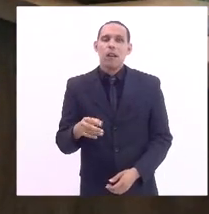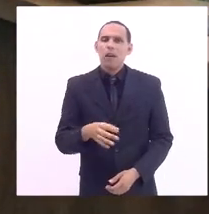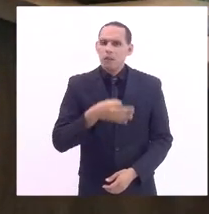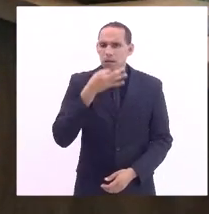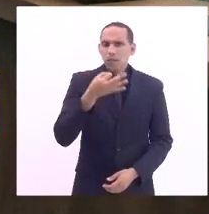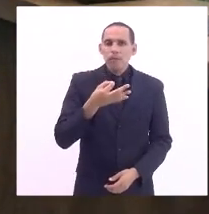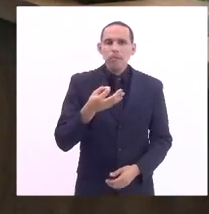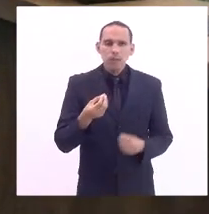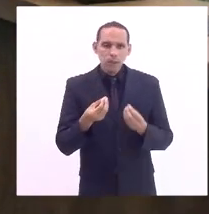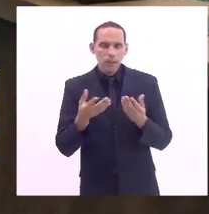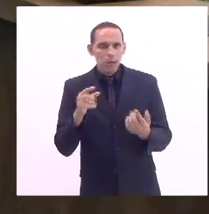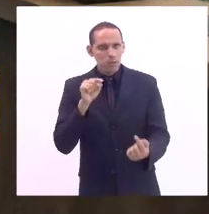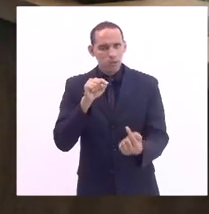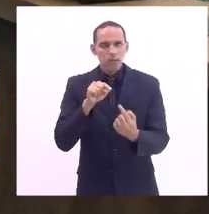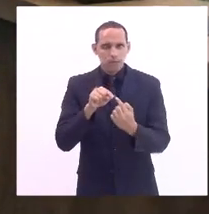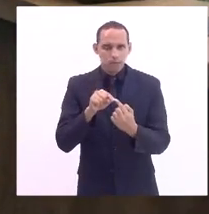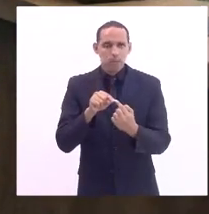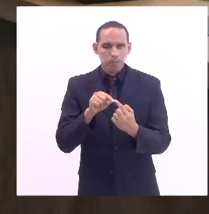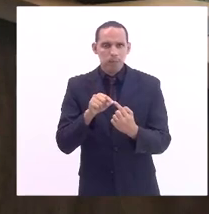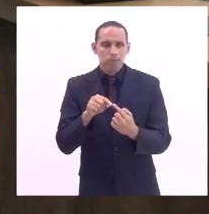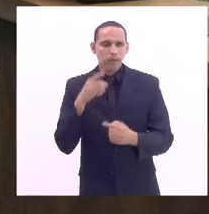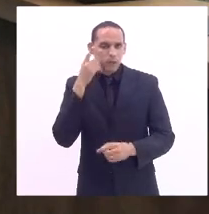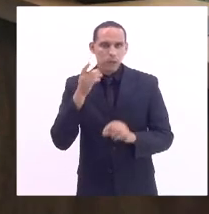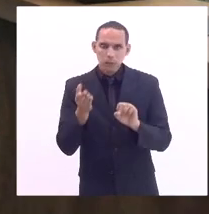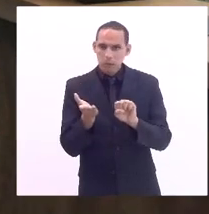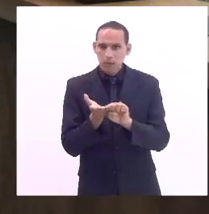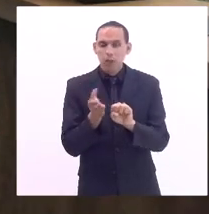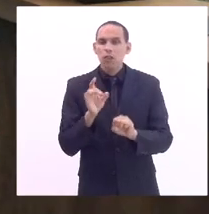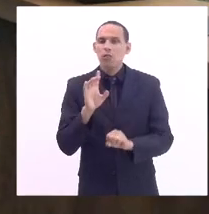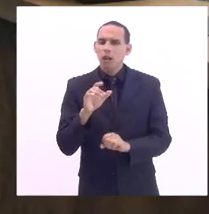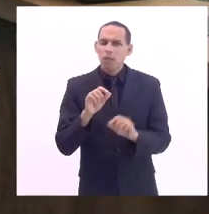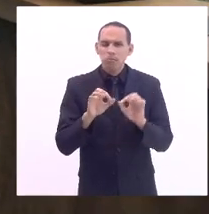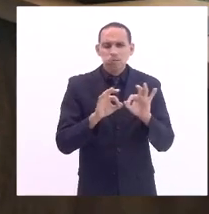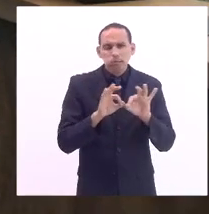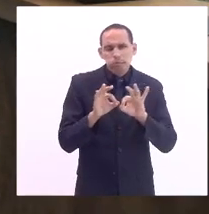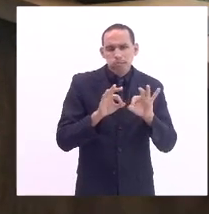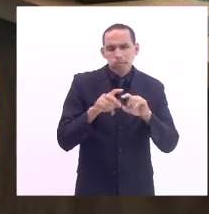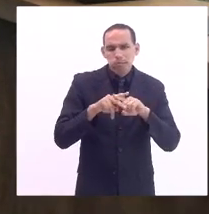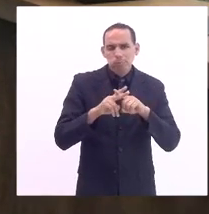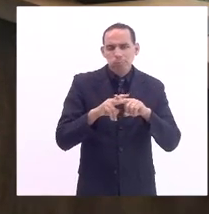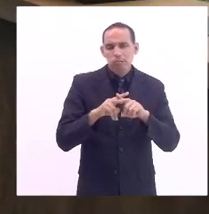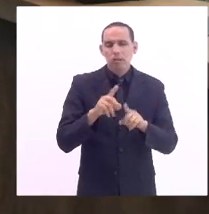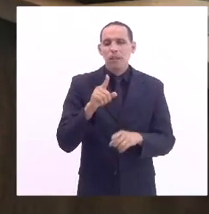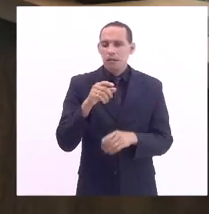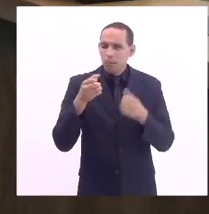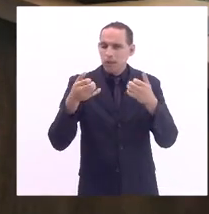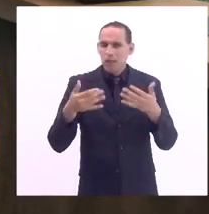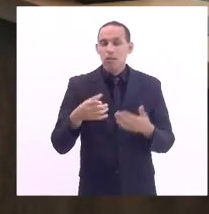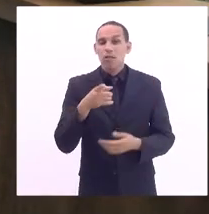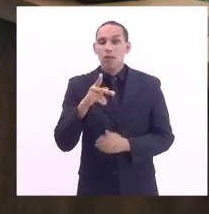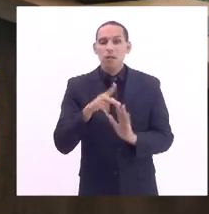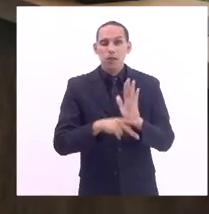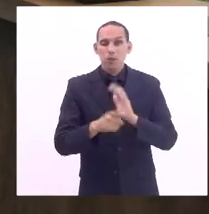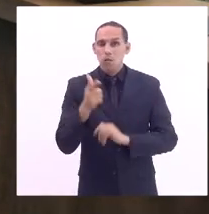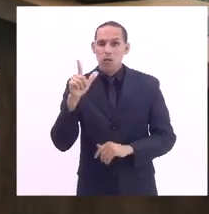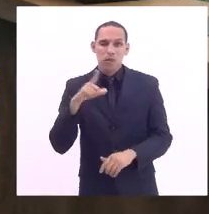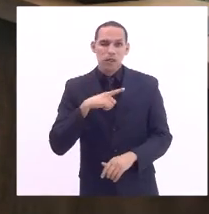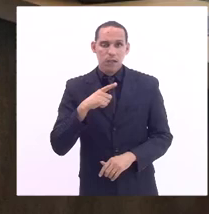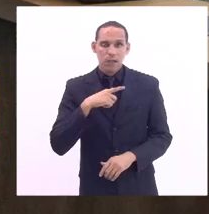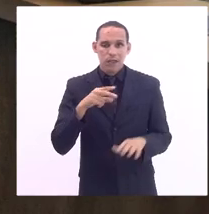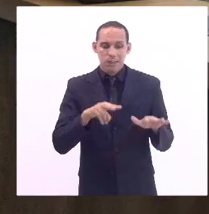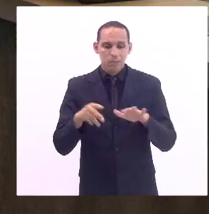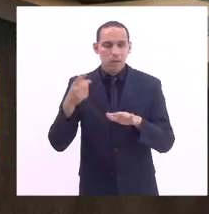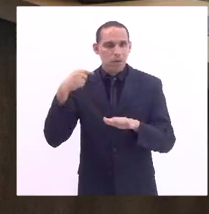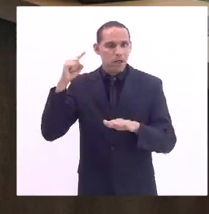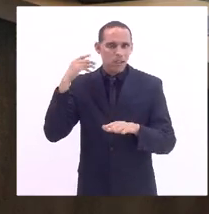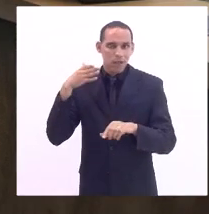parecer favorável, deputado Samuel Malafaia. Eu fiz só uma mexida, queria explicar a Vossa Excelência. Vossa Excelência tem um outro projeto que entrou na semana